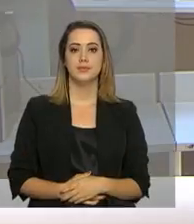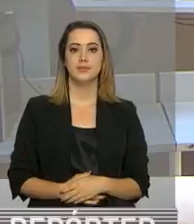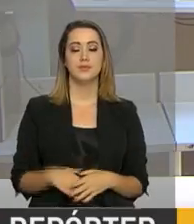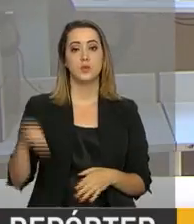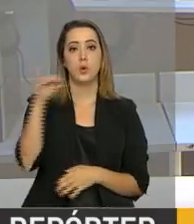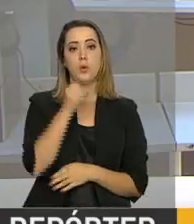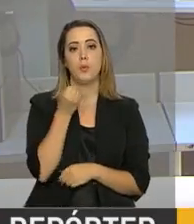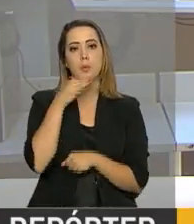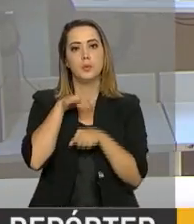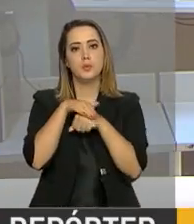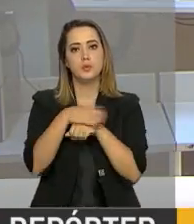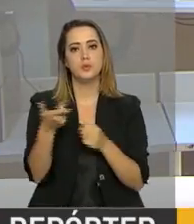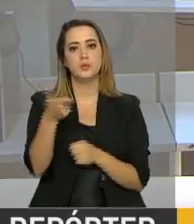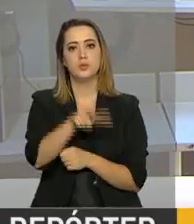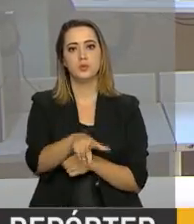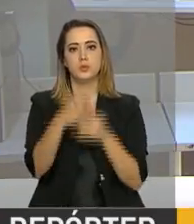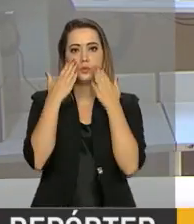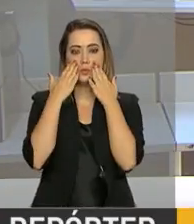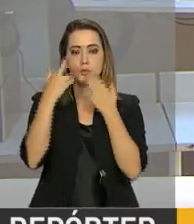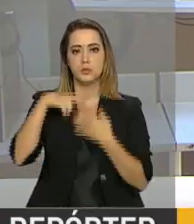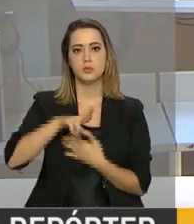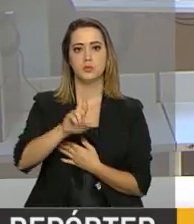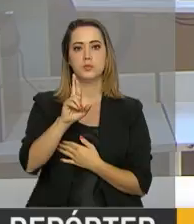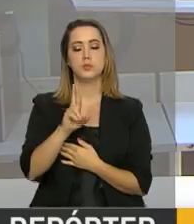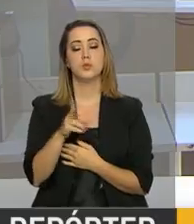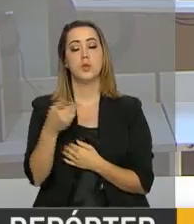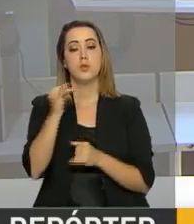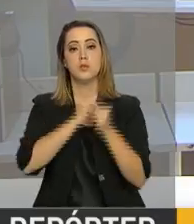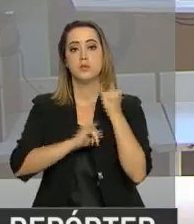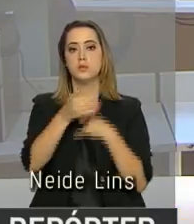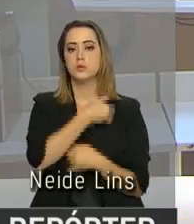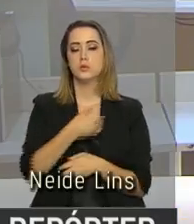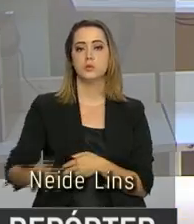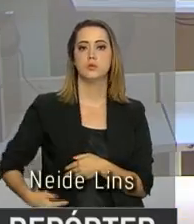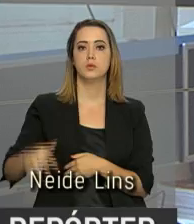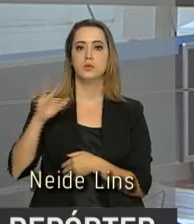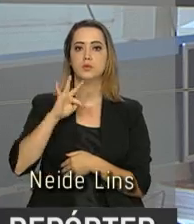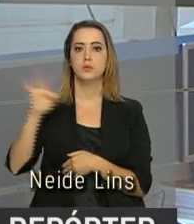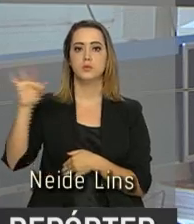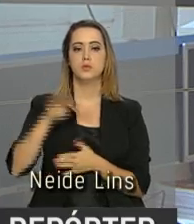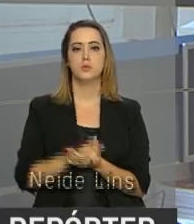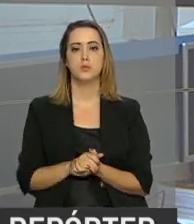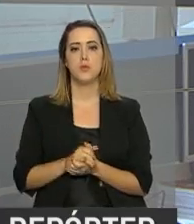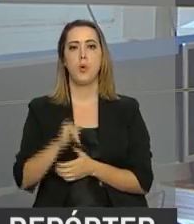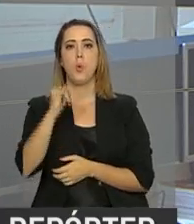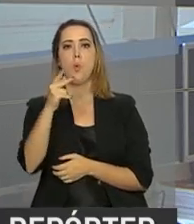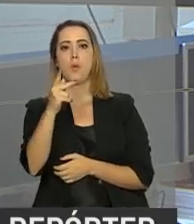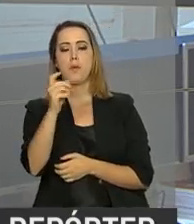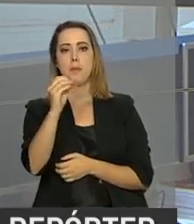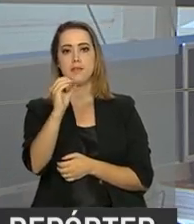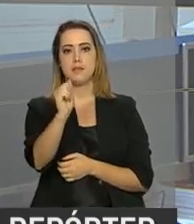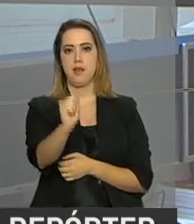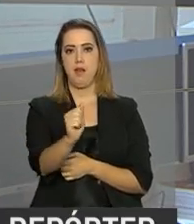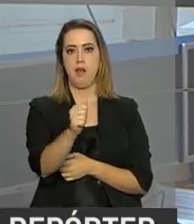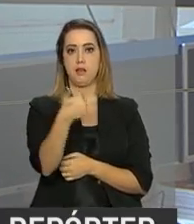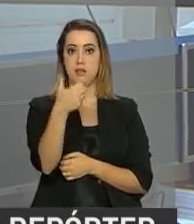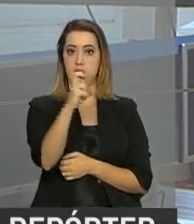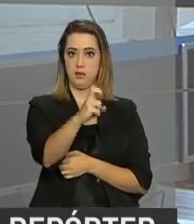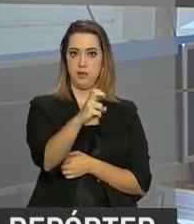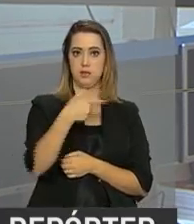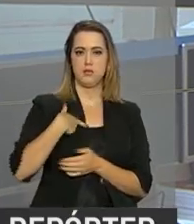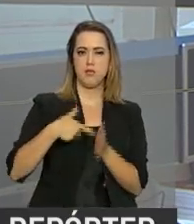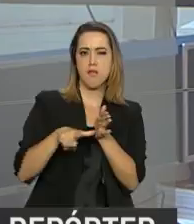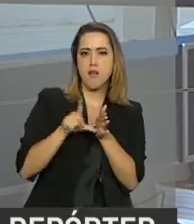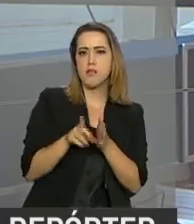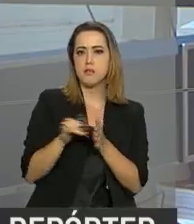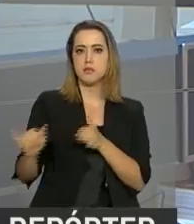Olá boa noite estamos de volta com repórter NBR e as notícias do governo federal o IPCA 15 que é uma prévia da inflação